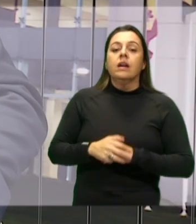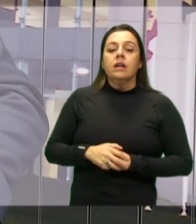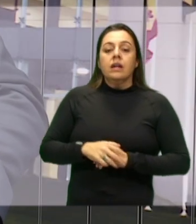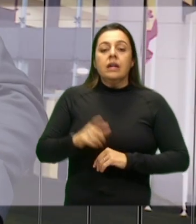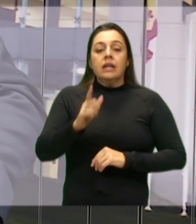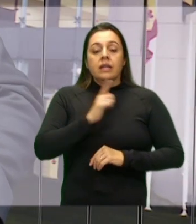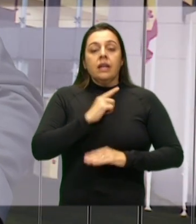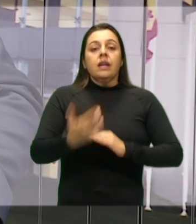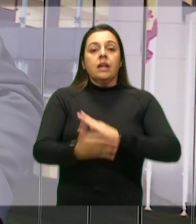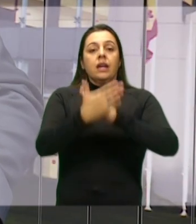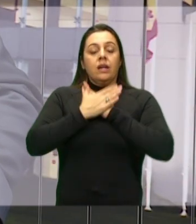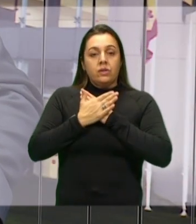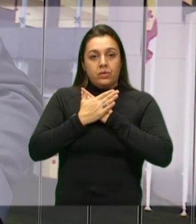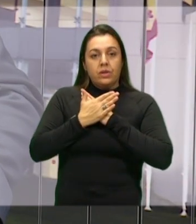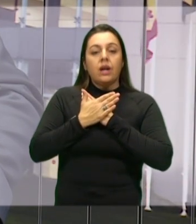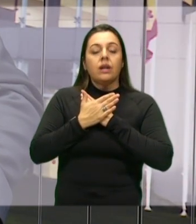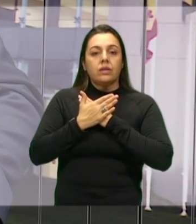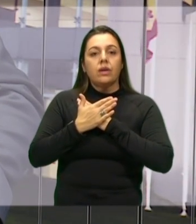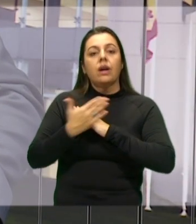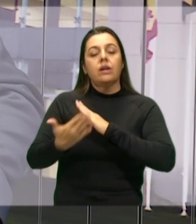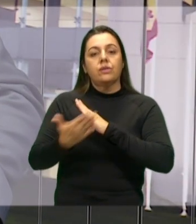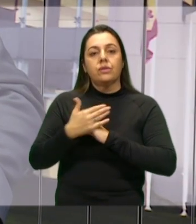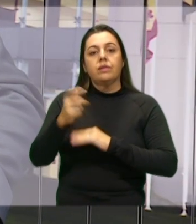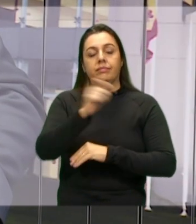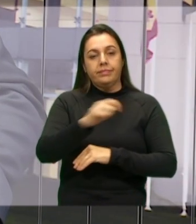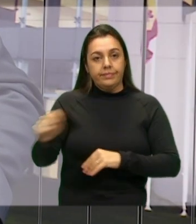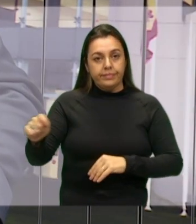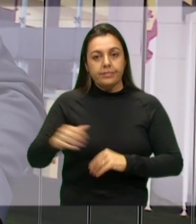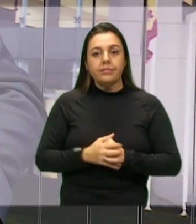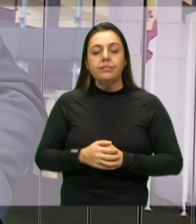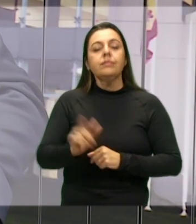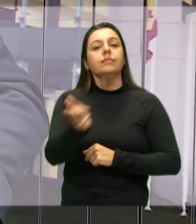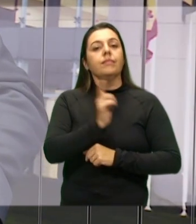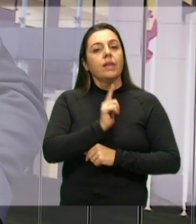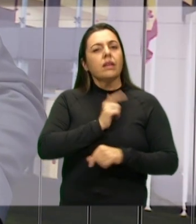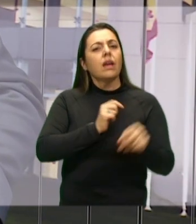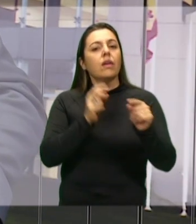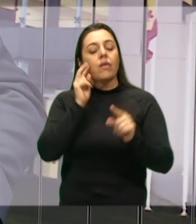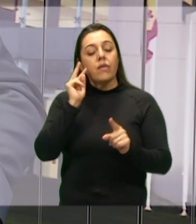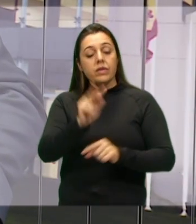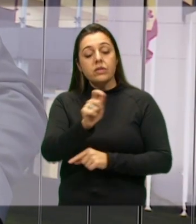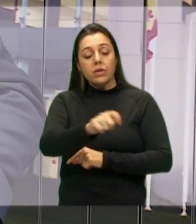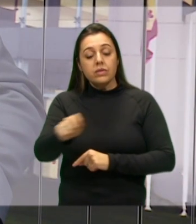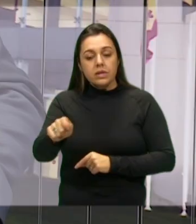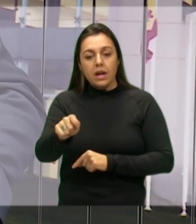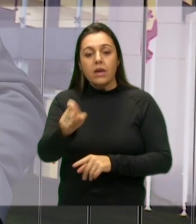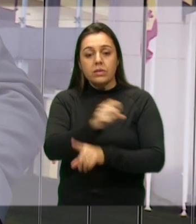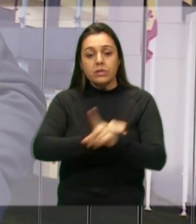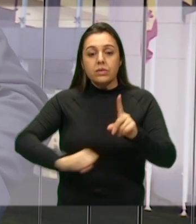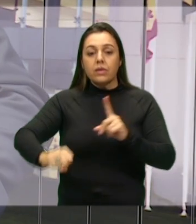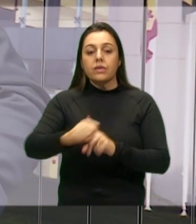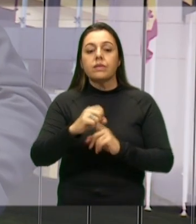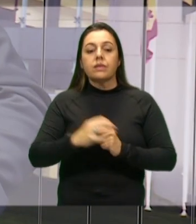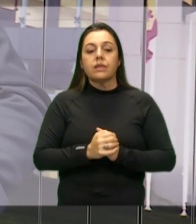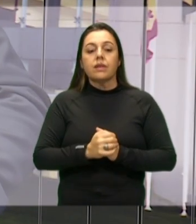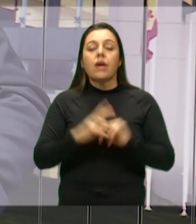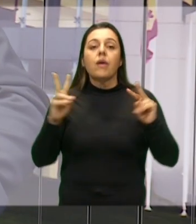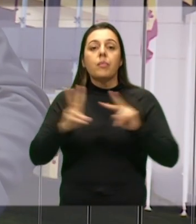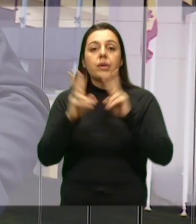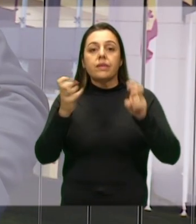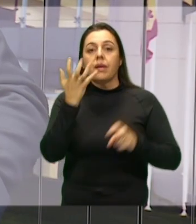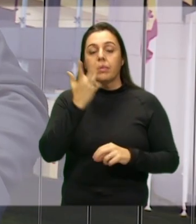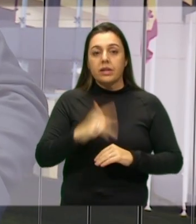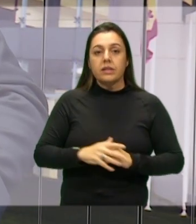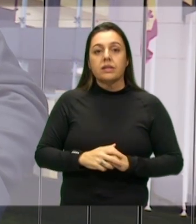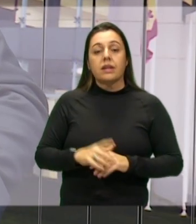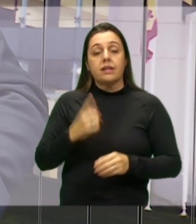elas têm nos ajudado muito a ajudar as associações. E eu tenho olhado muito para a questão social e muito para a questão das crianças